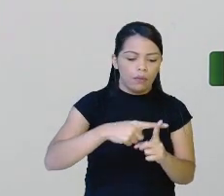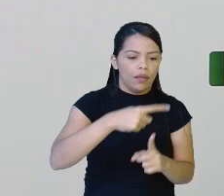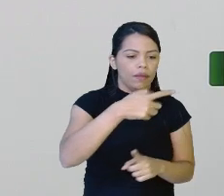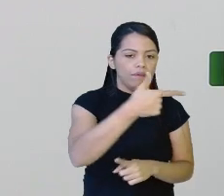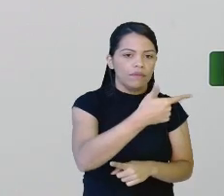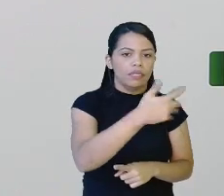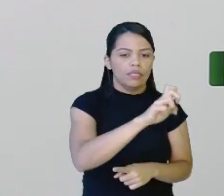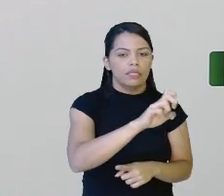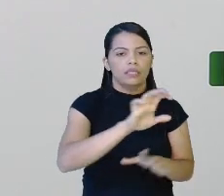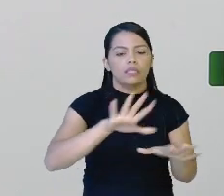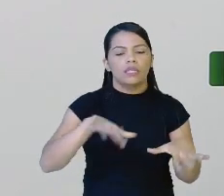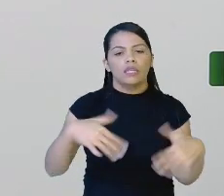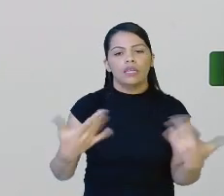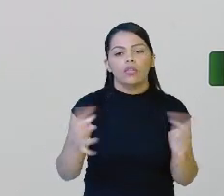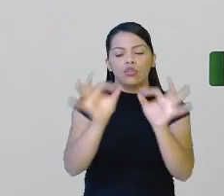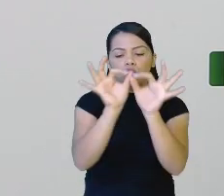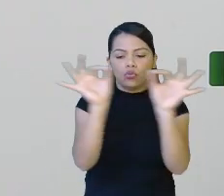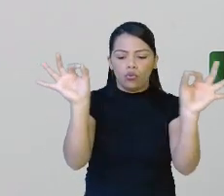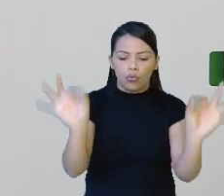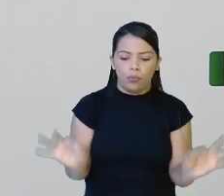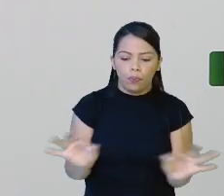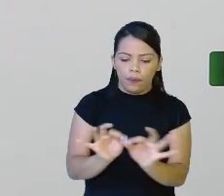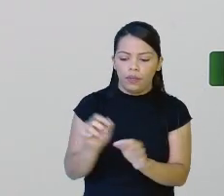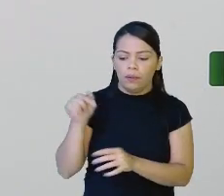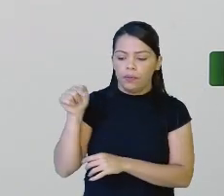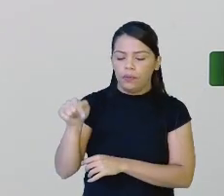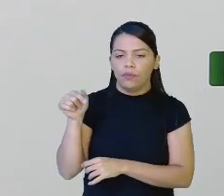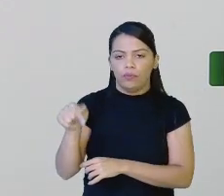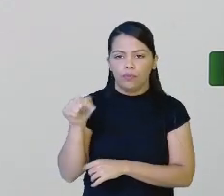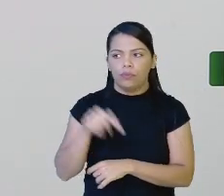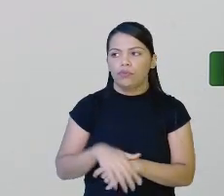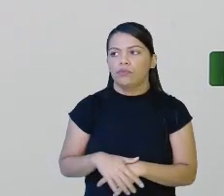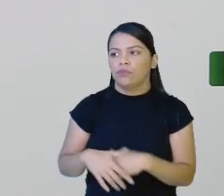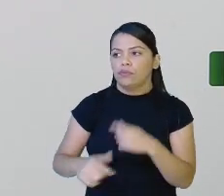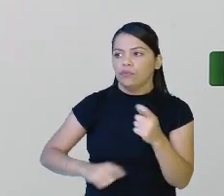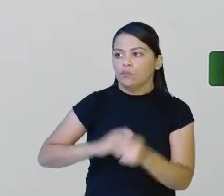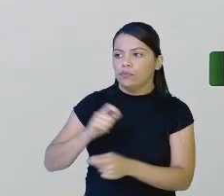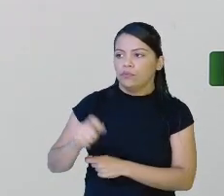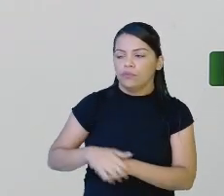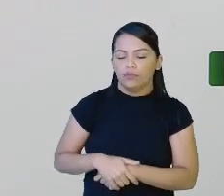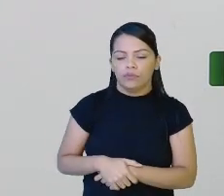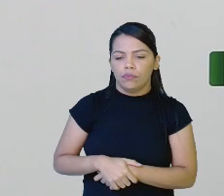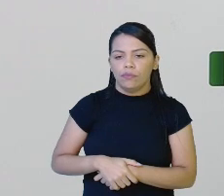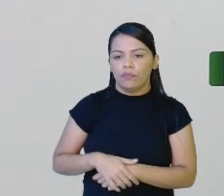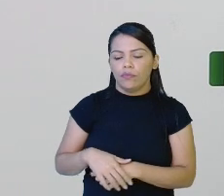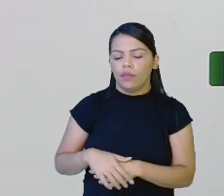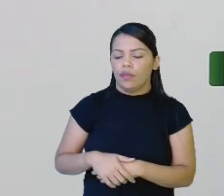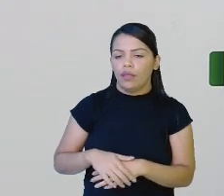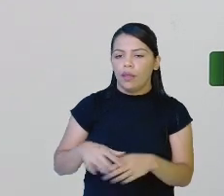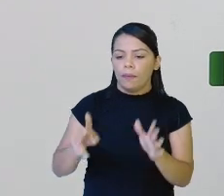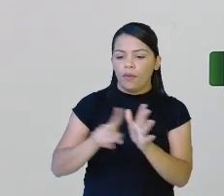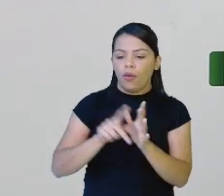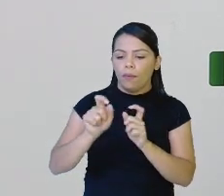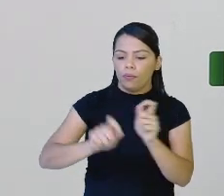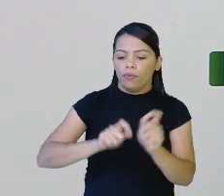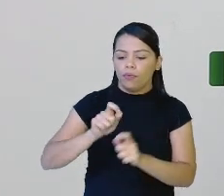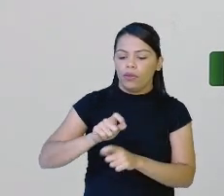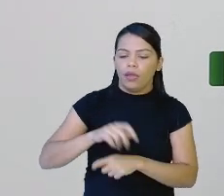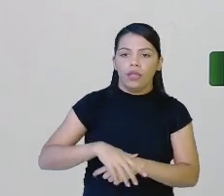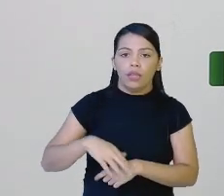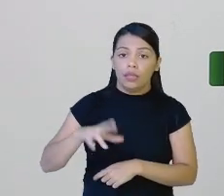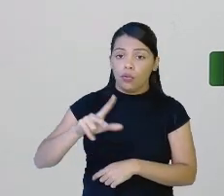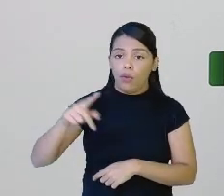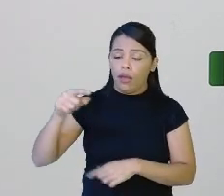140 metros. Metros quadrados? Não, porque ao quadrado a gente mede área. O